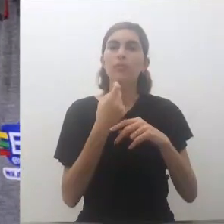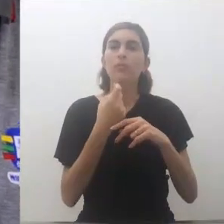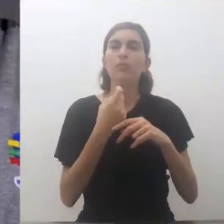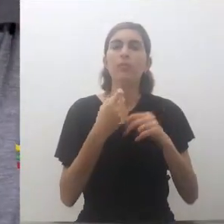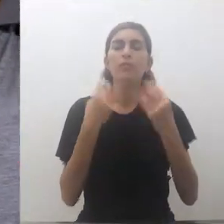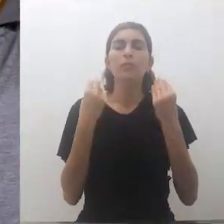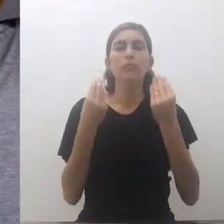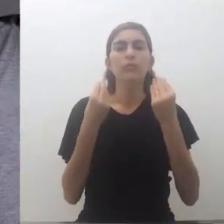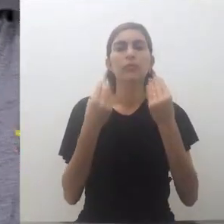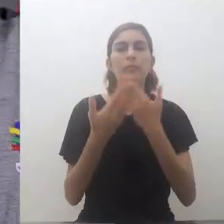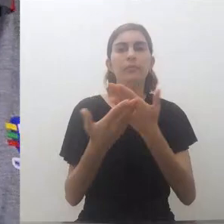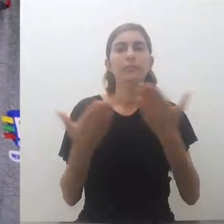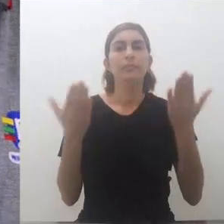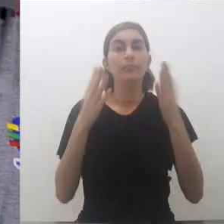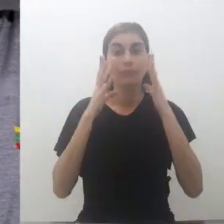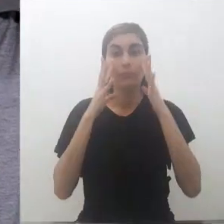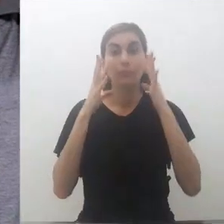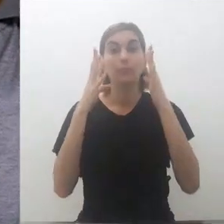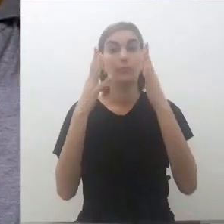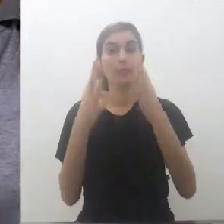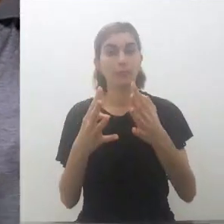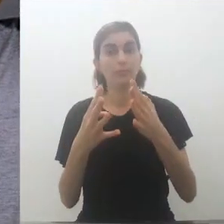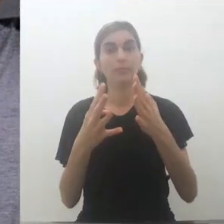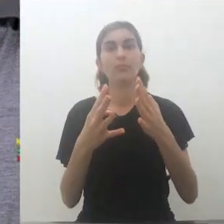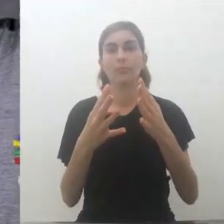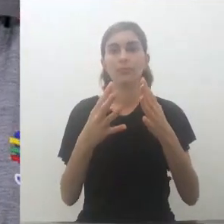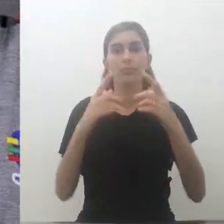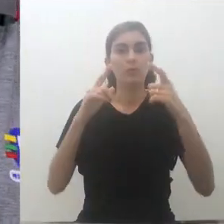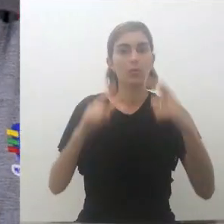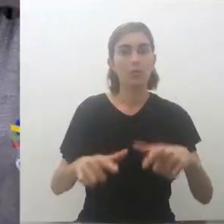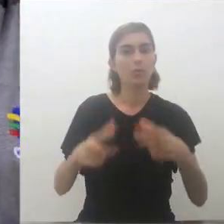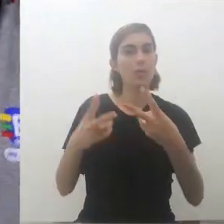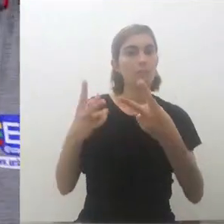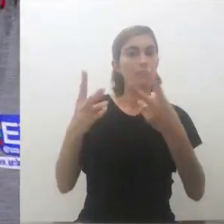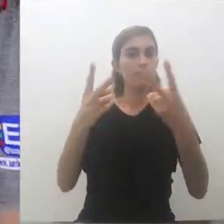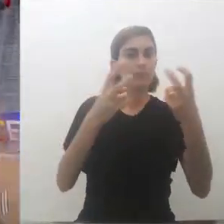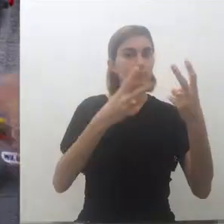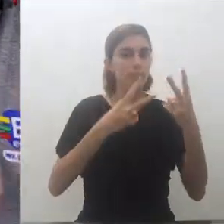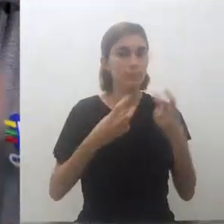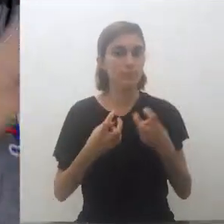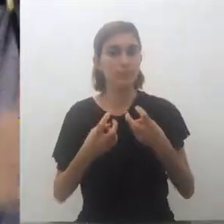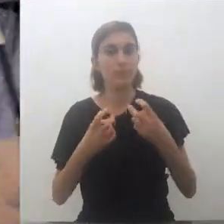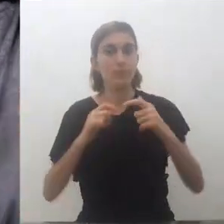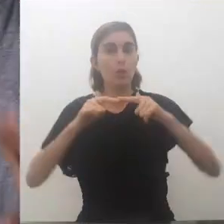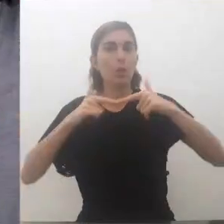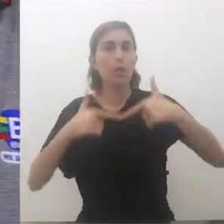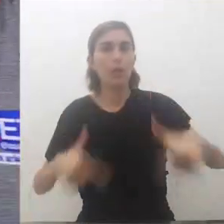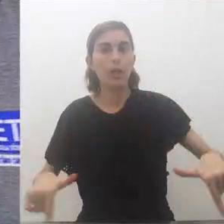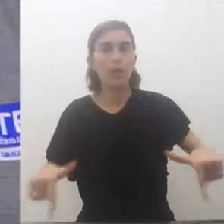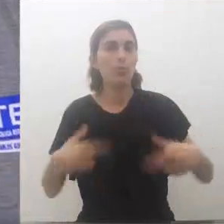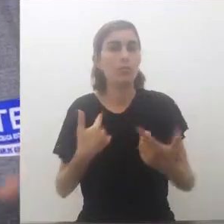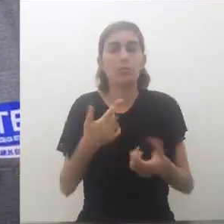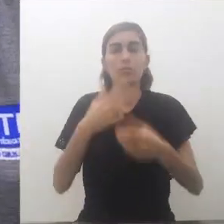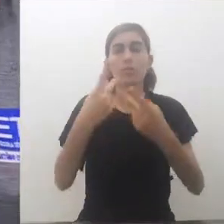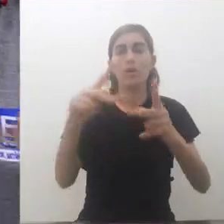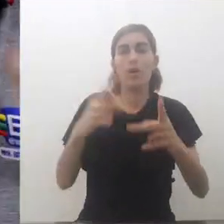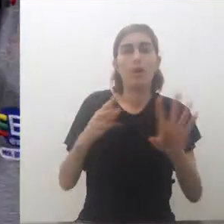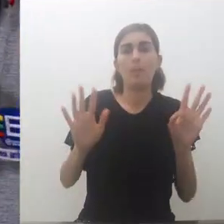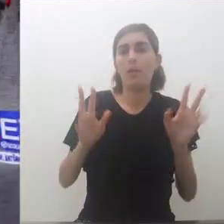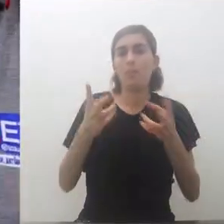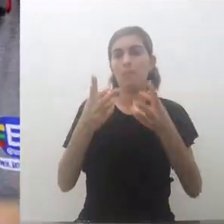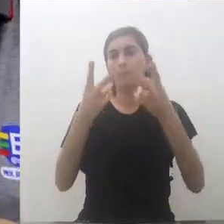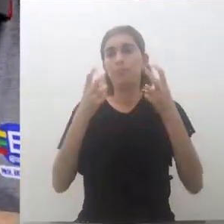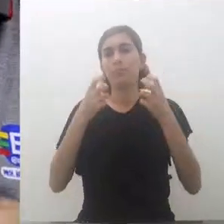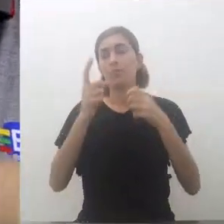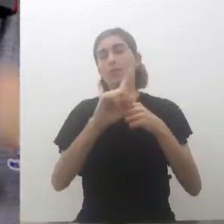ele chame a atenção e seja um ambiente percebido. Porque se fica neutro, ele está ali, mas não está. Porque ele vai